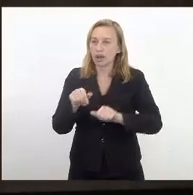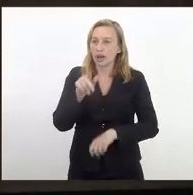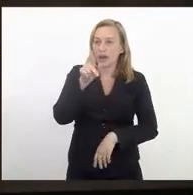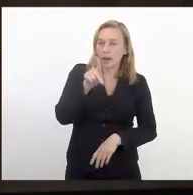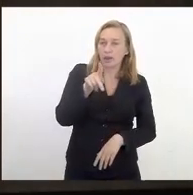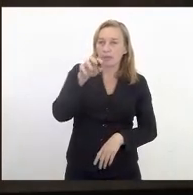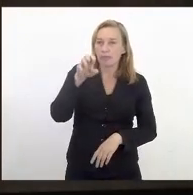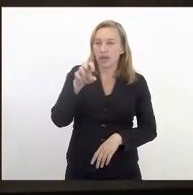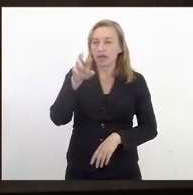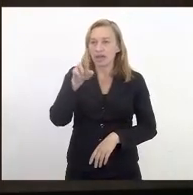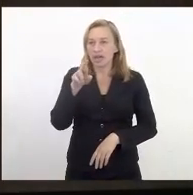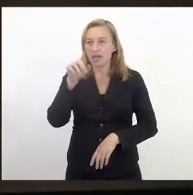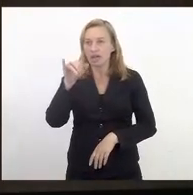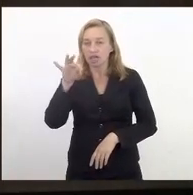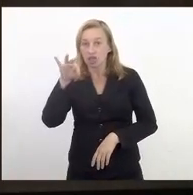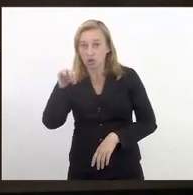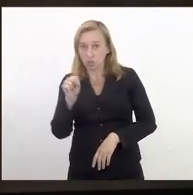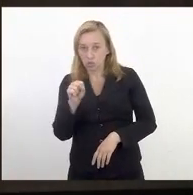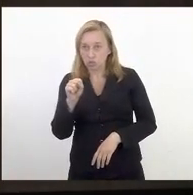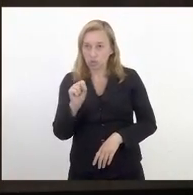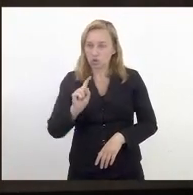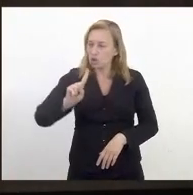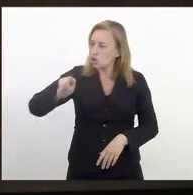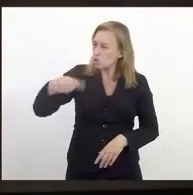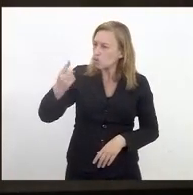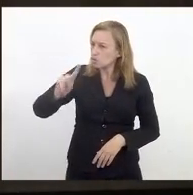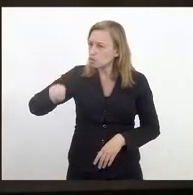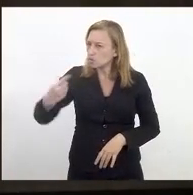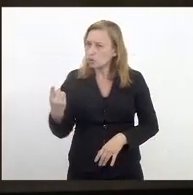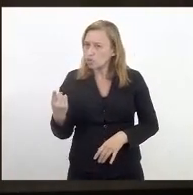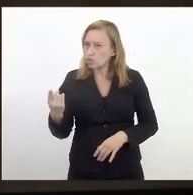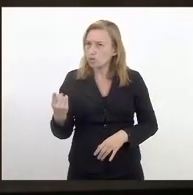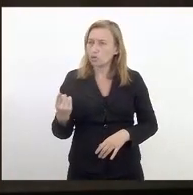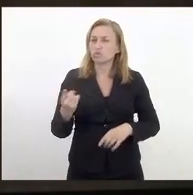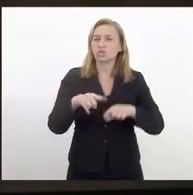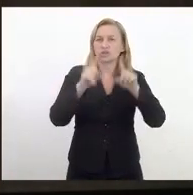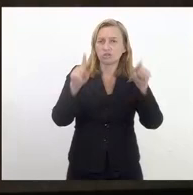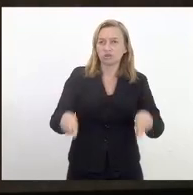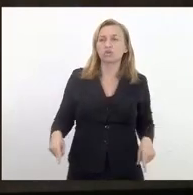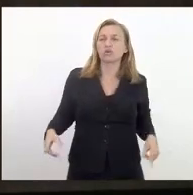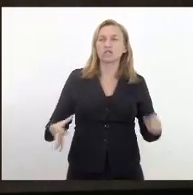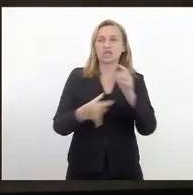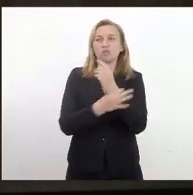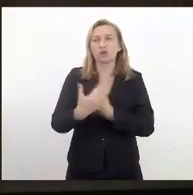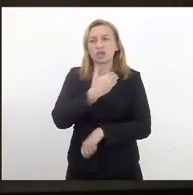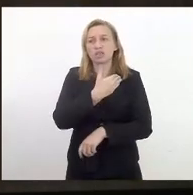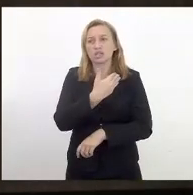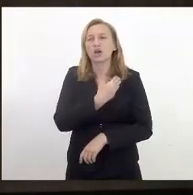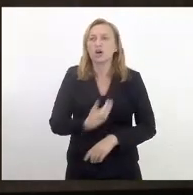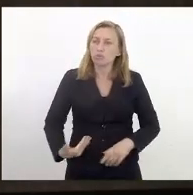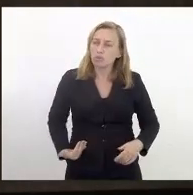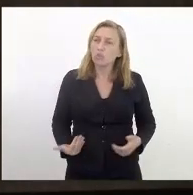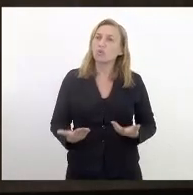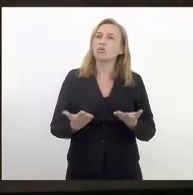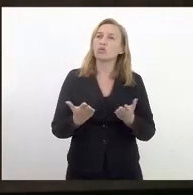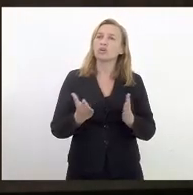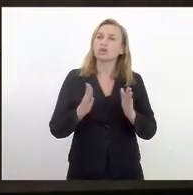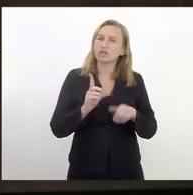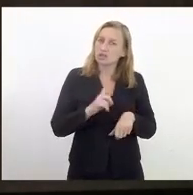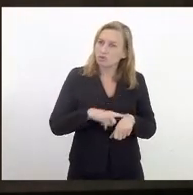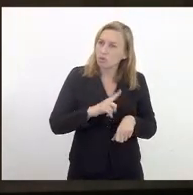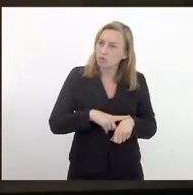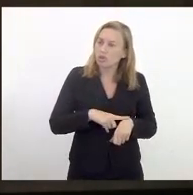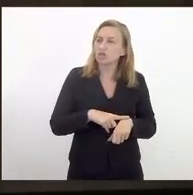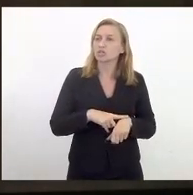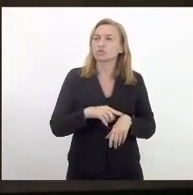oficiais de cartório centenas e centenas de servidores da Segurança Pública que estão sendo custeadas nesse